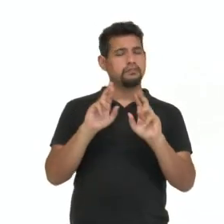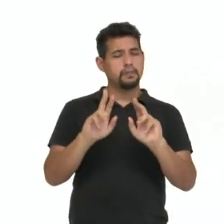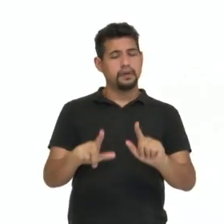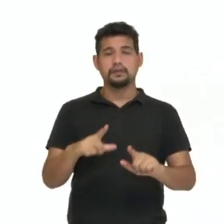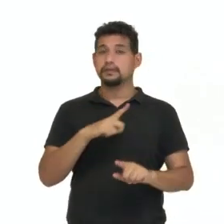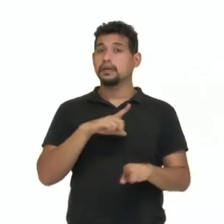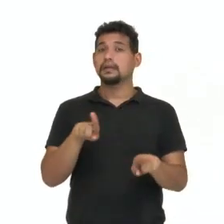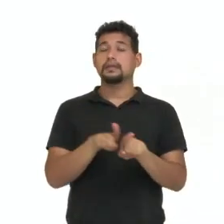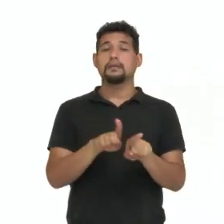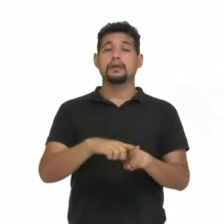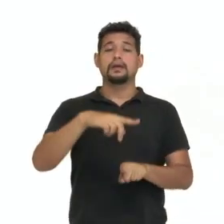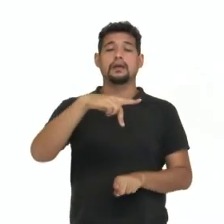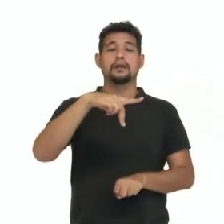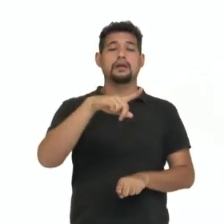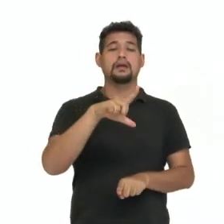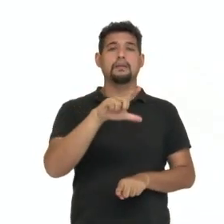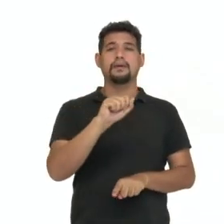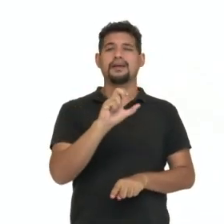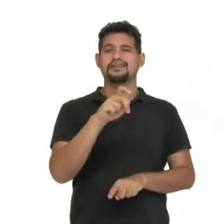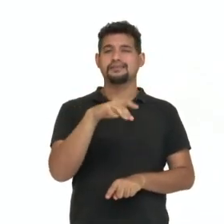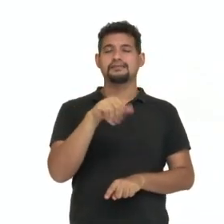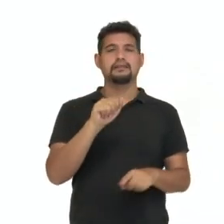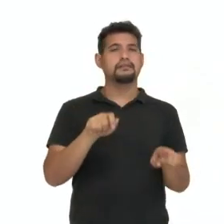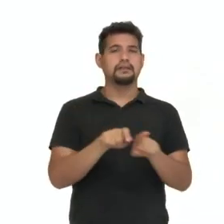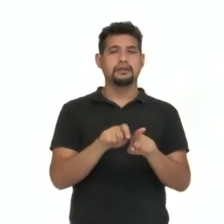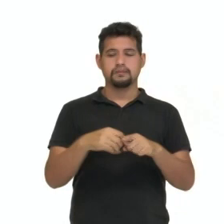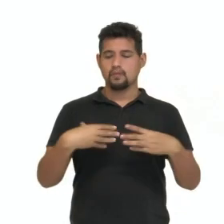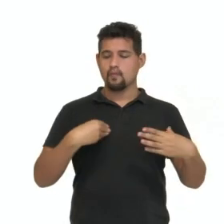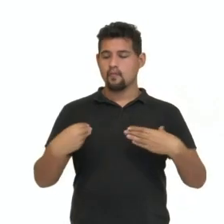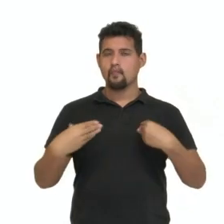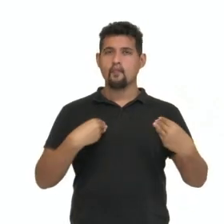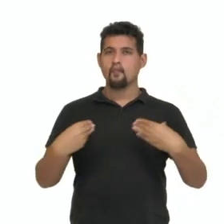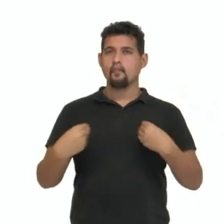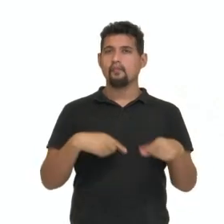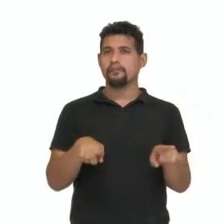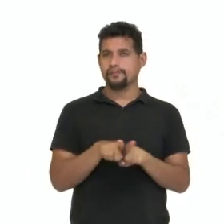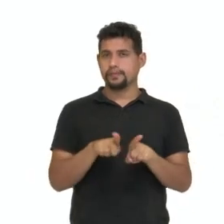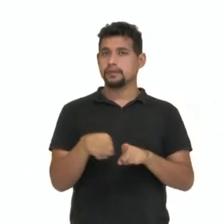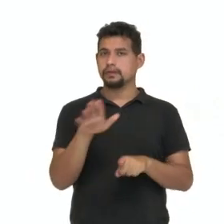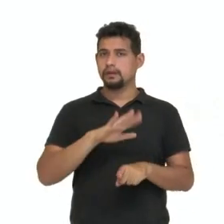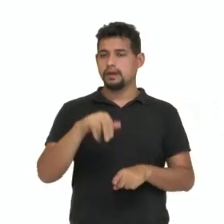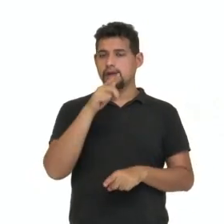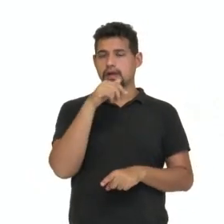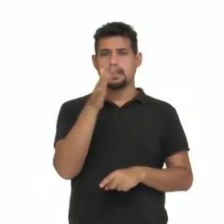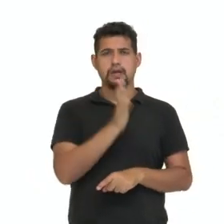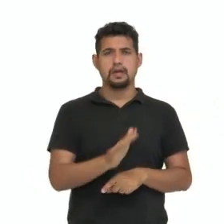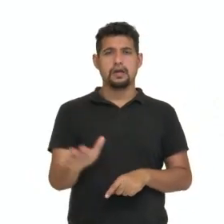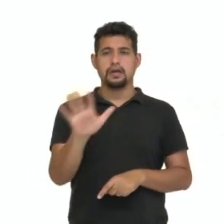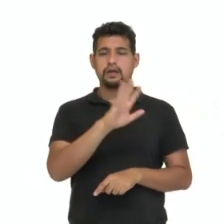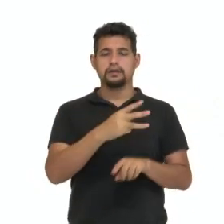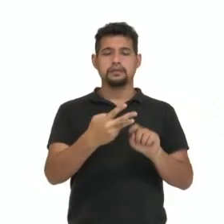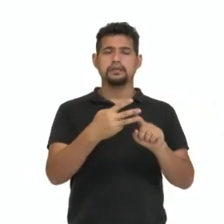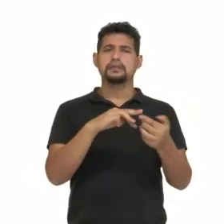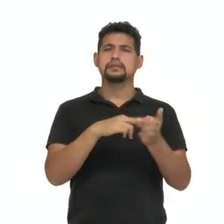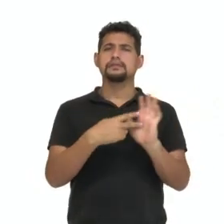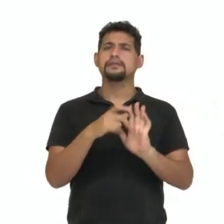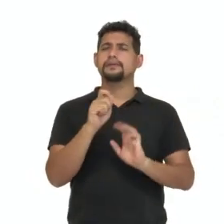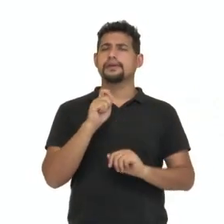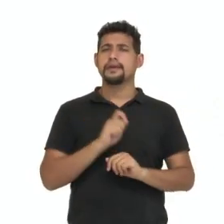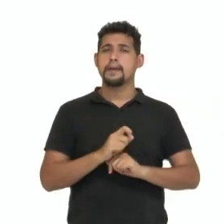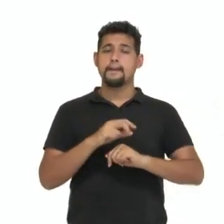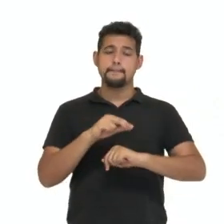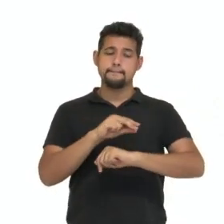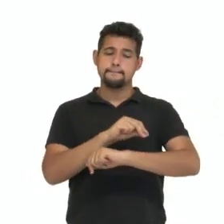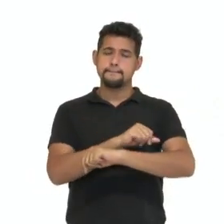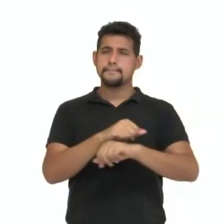a placenta, né, nos mamíferos, né, que vai simular ali o ambiente aquático. E no 3 é o surgimento dos